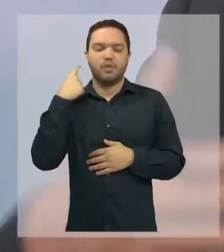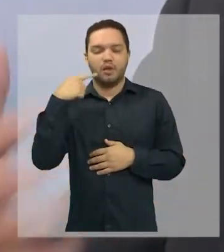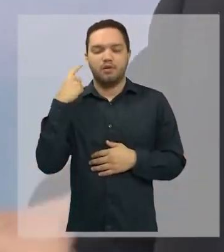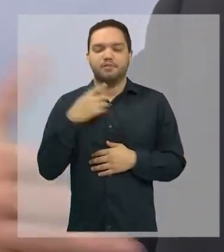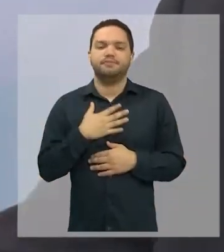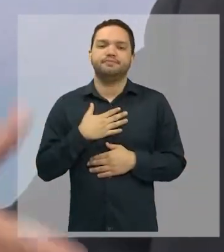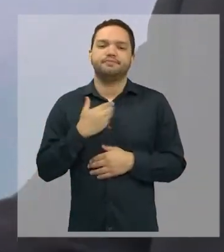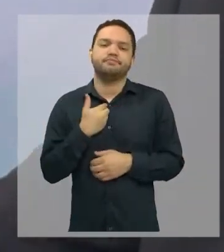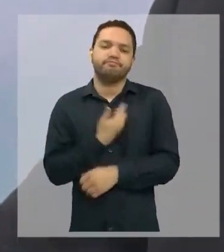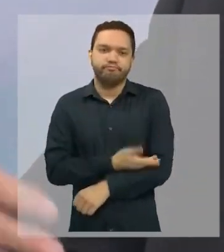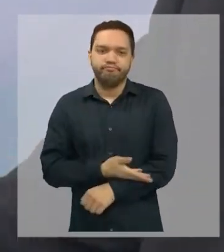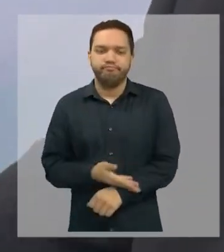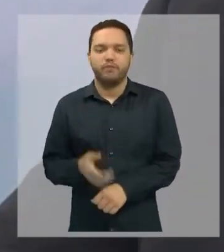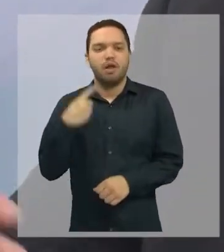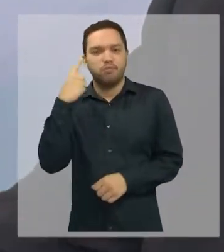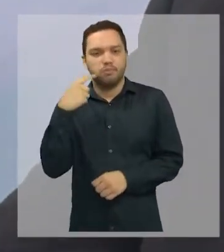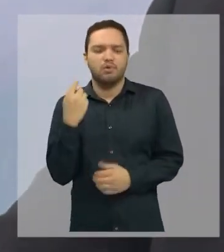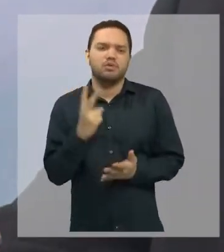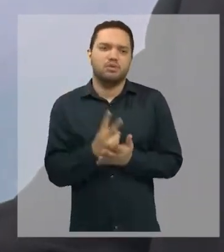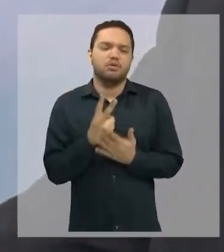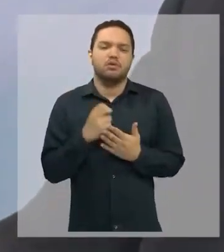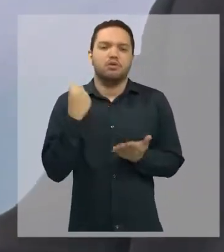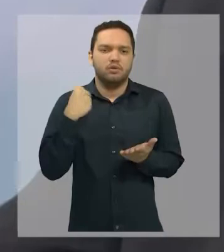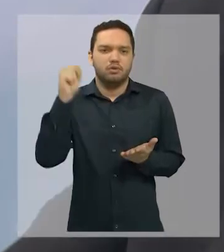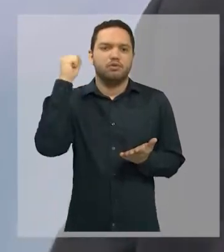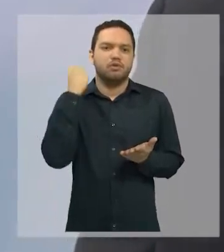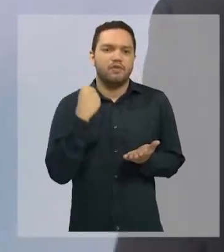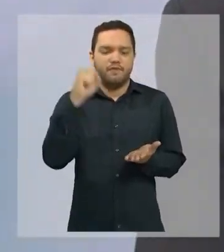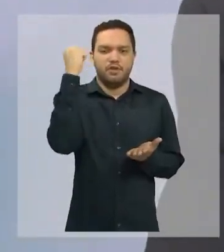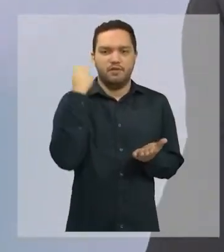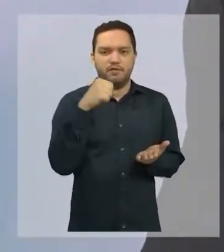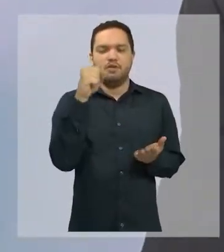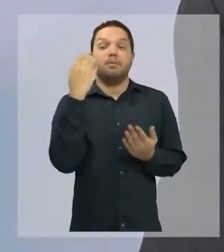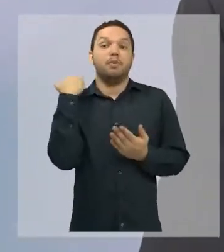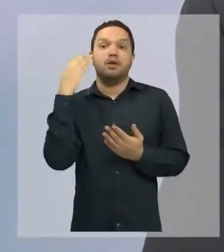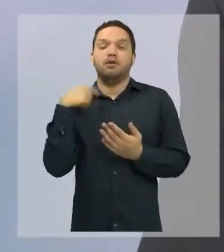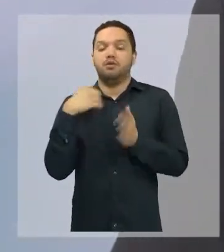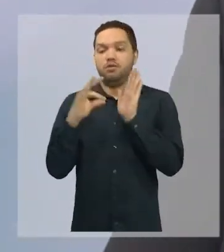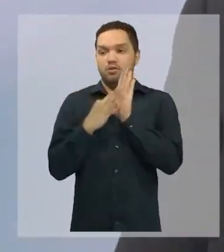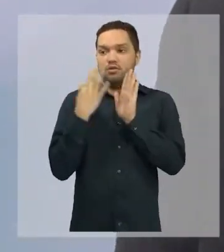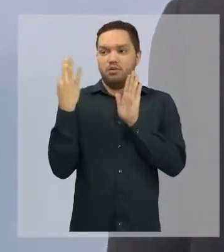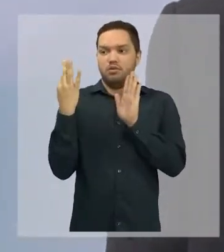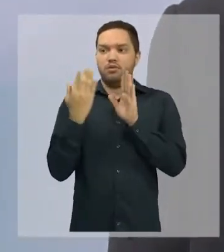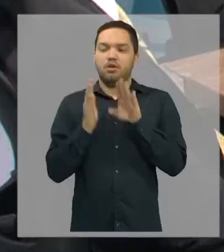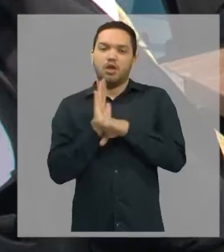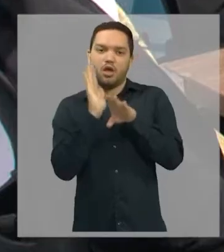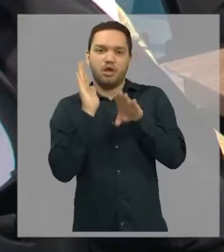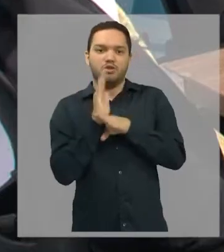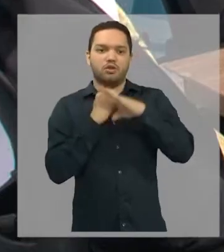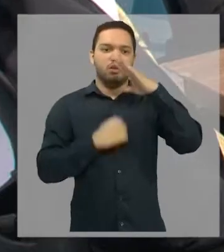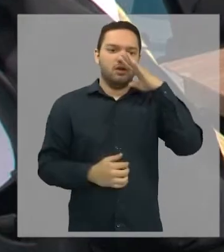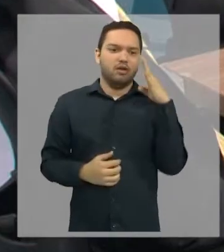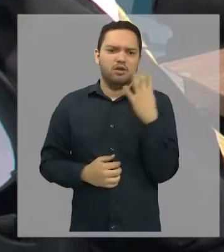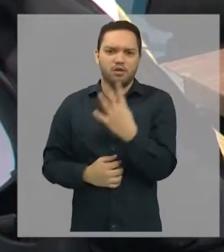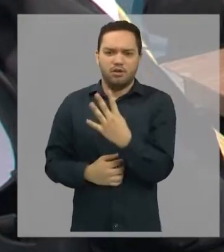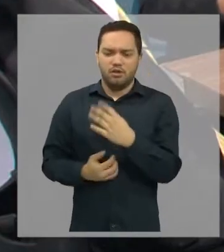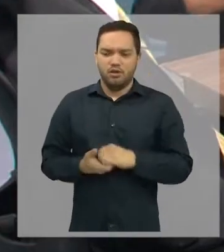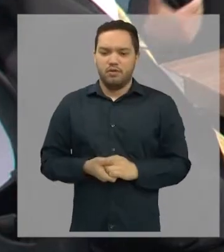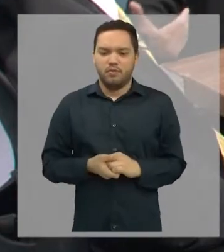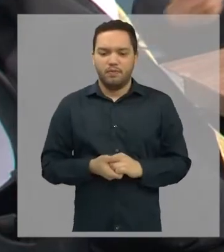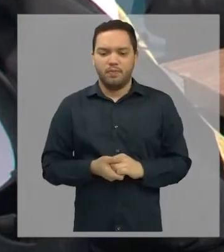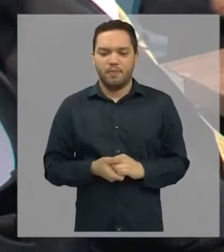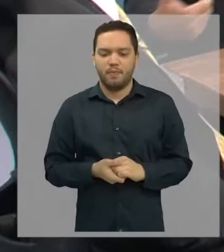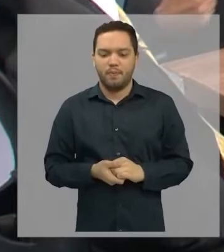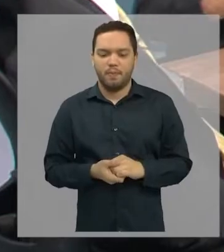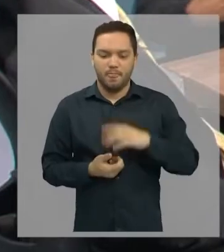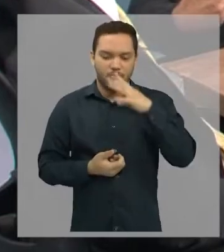eu acostumado a advogar, sempre na tribuna da defesa, um dia fui contratado para ser assistente da acusação, e o assistente da